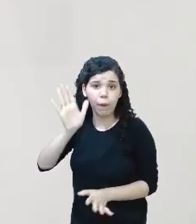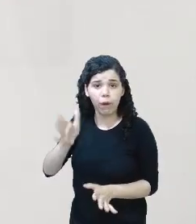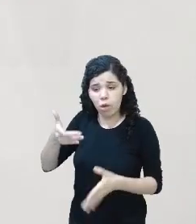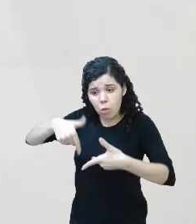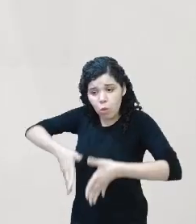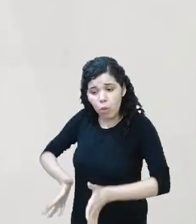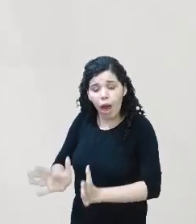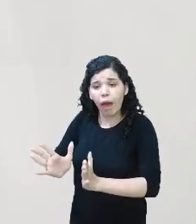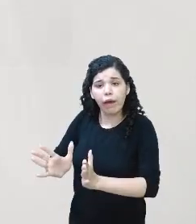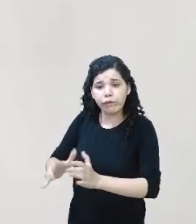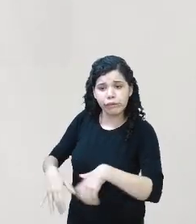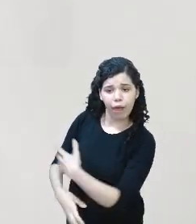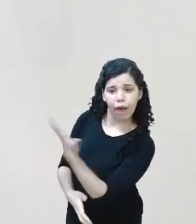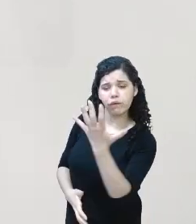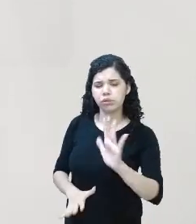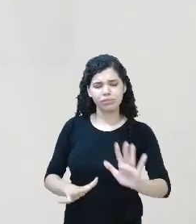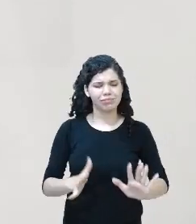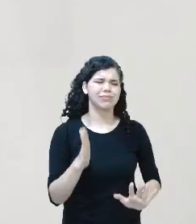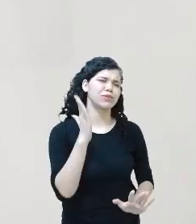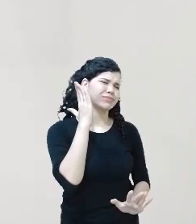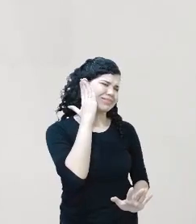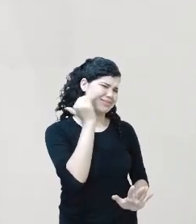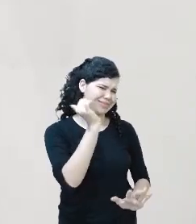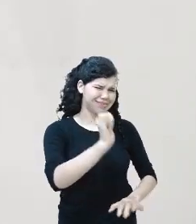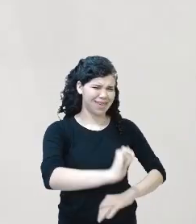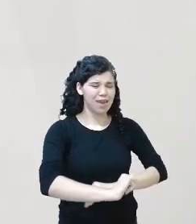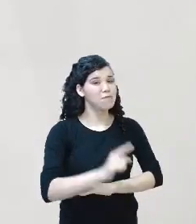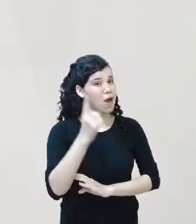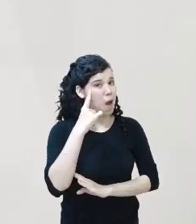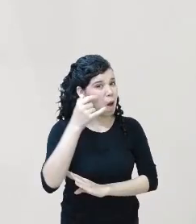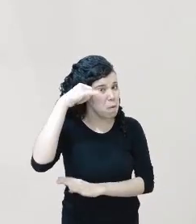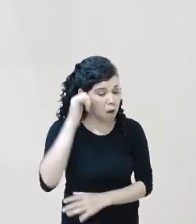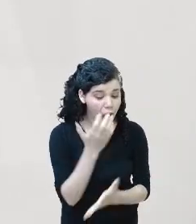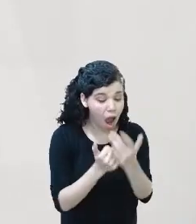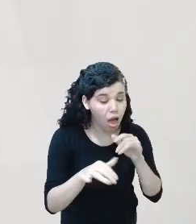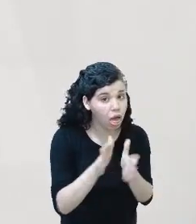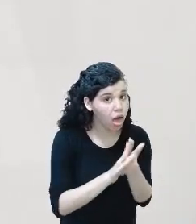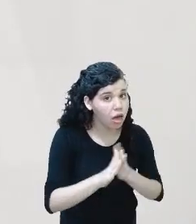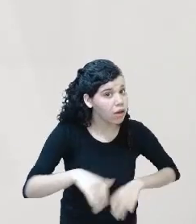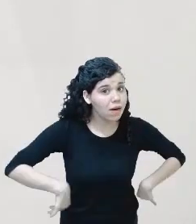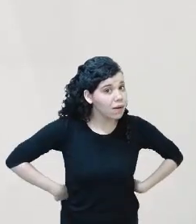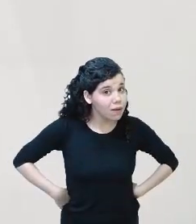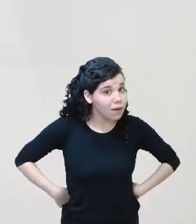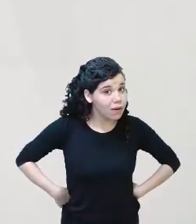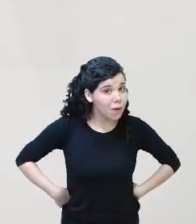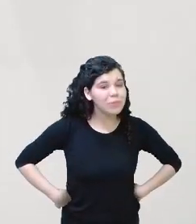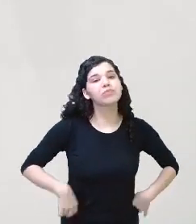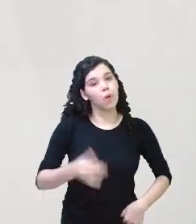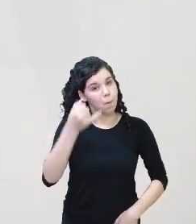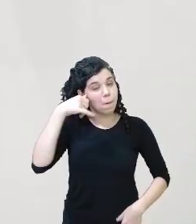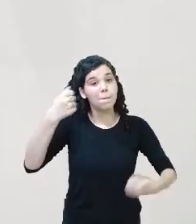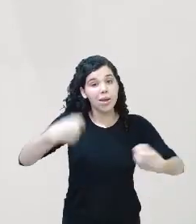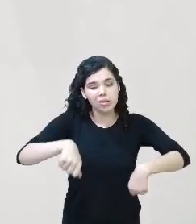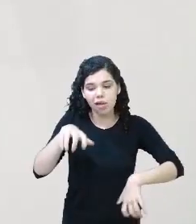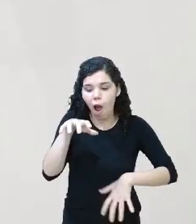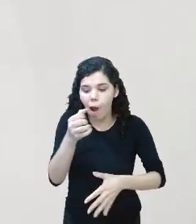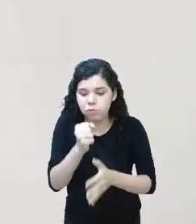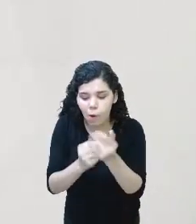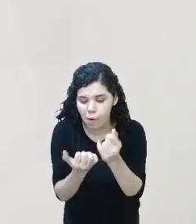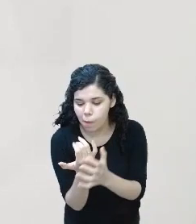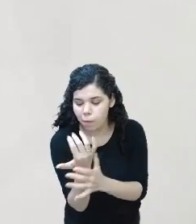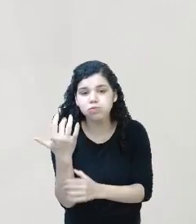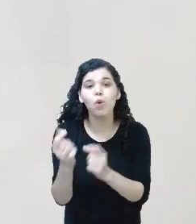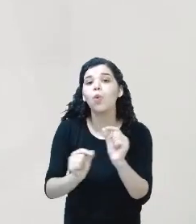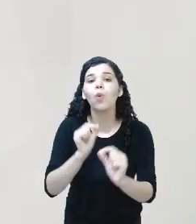não nasce numa árvore, não. Eu sei, meu queridinho, mas o boi não come, não, é? O boi precisa se alimentar. E ele